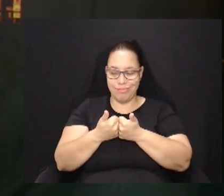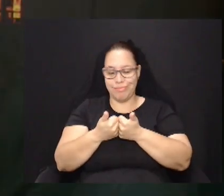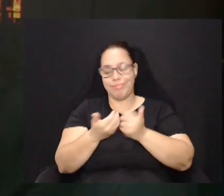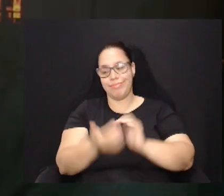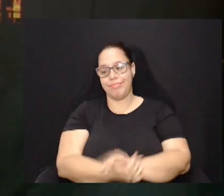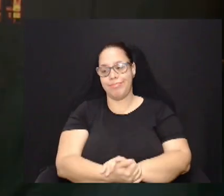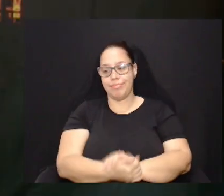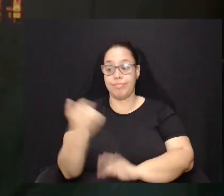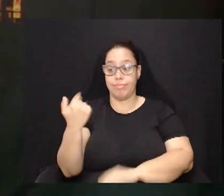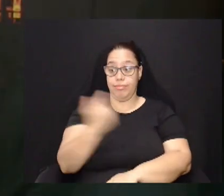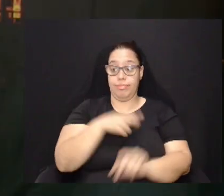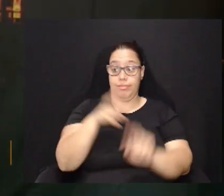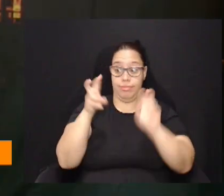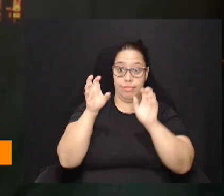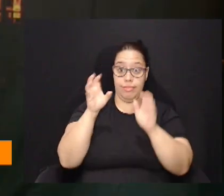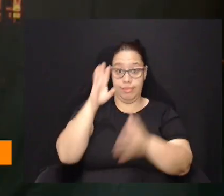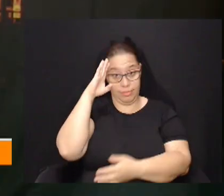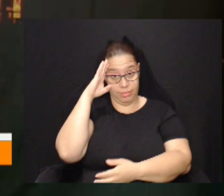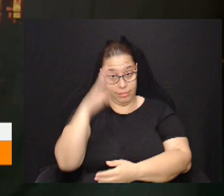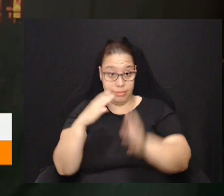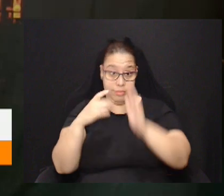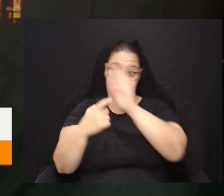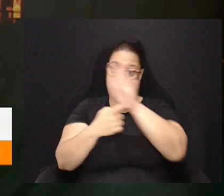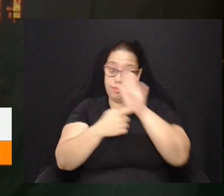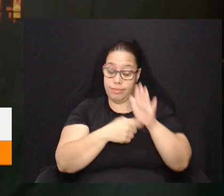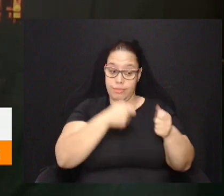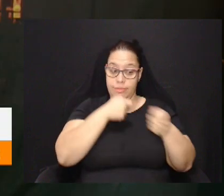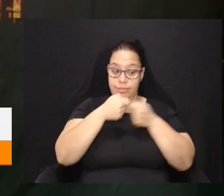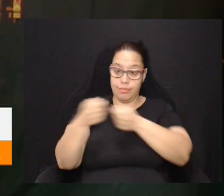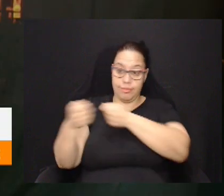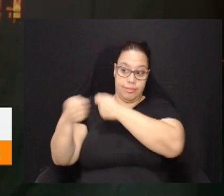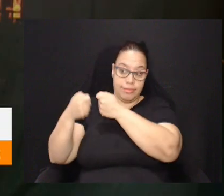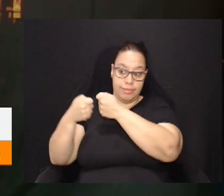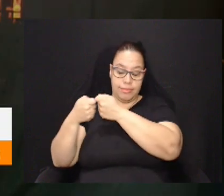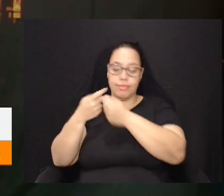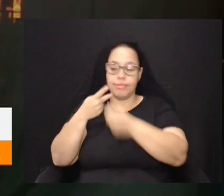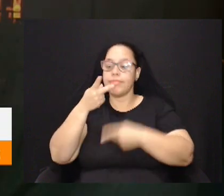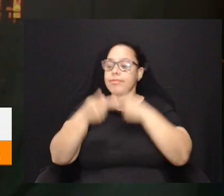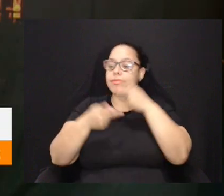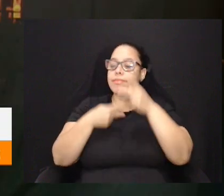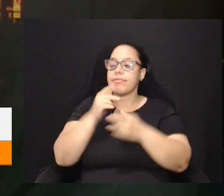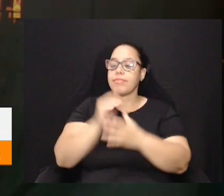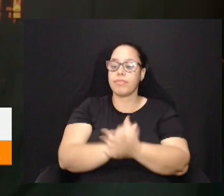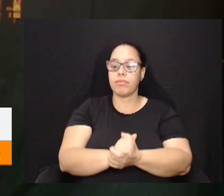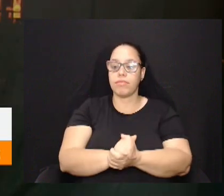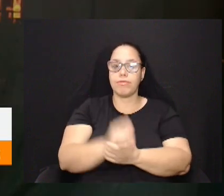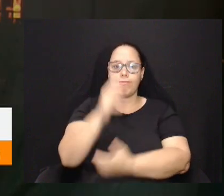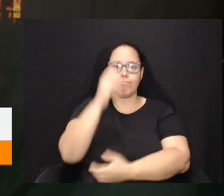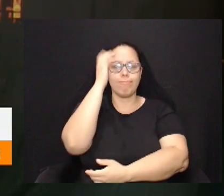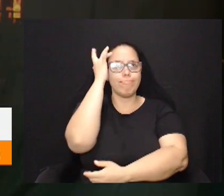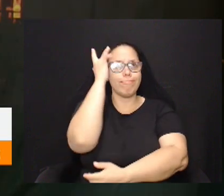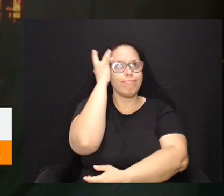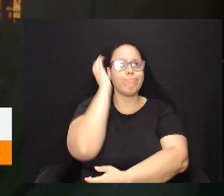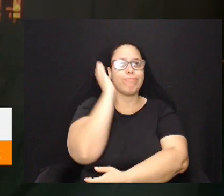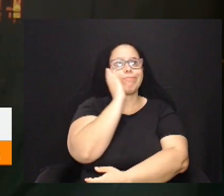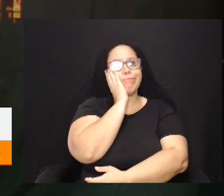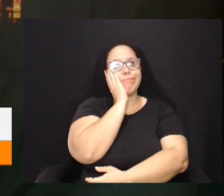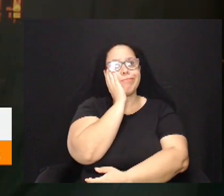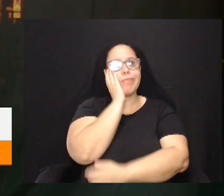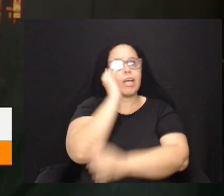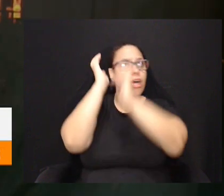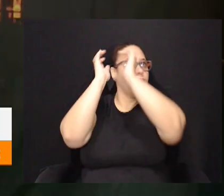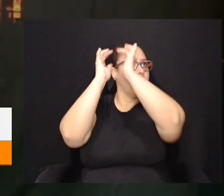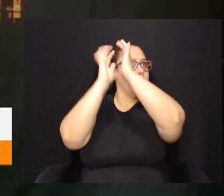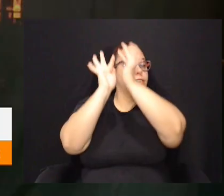central, a apresentação dos nossos convidados. A gente vai falar da mente humana, que muitas vezes percebe o fim antes